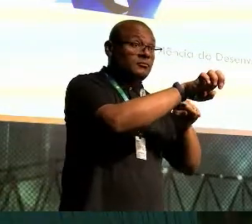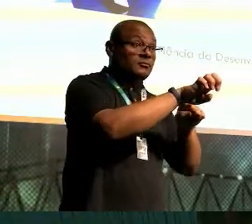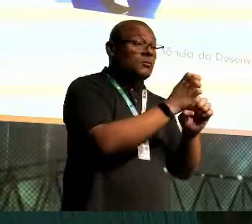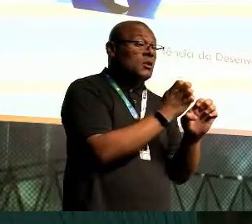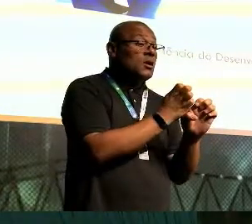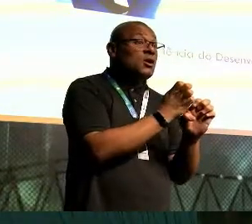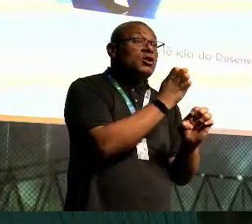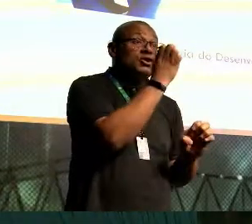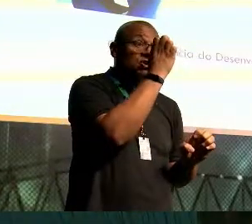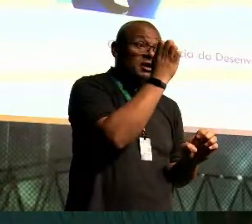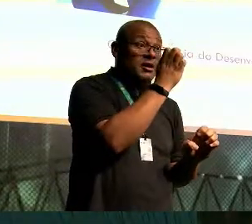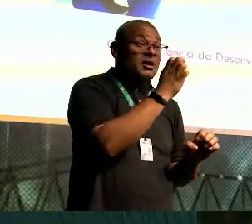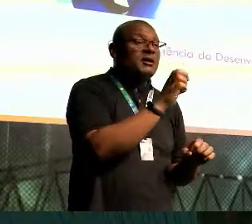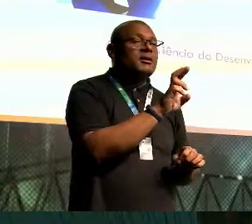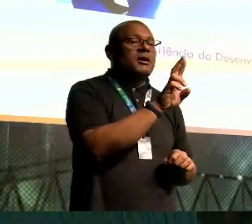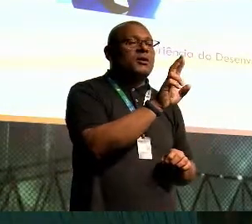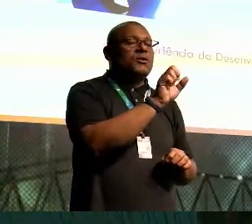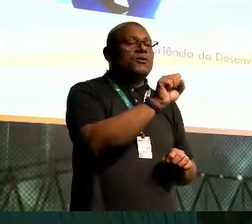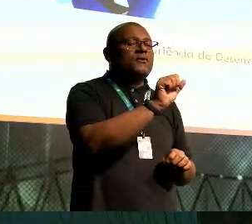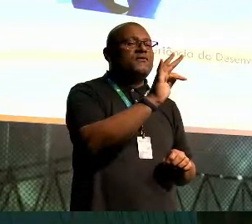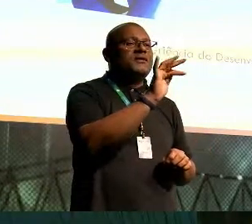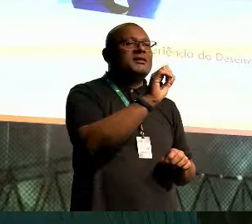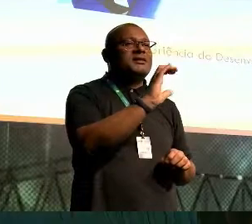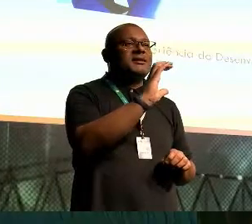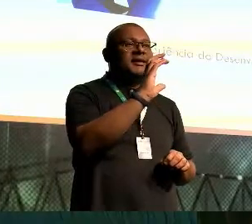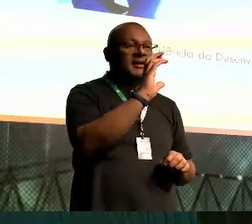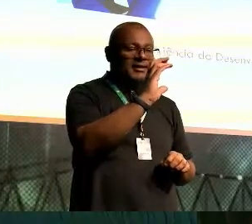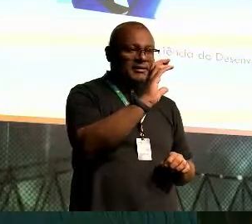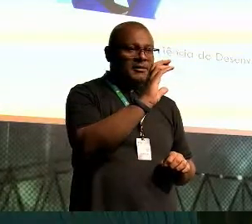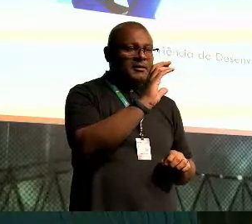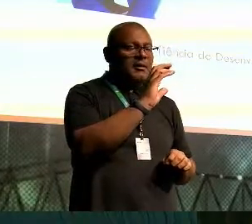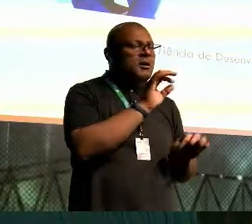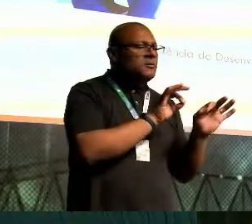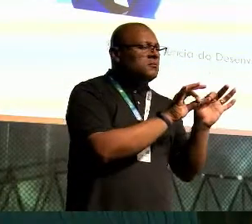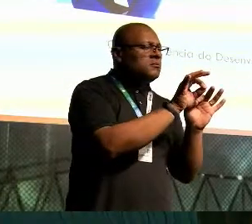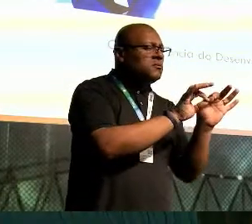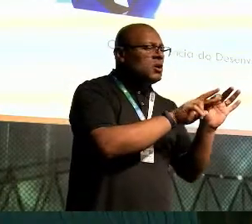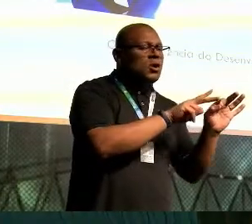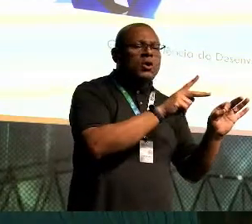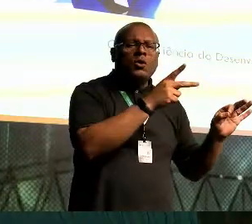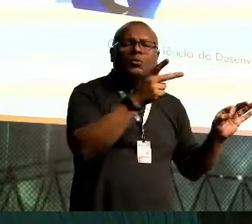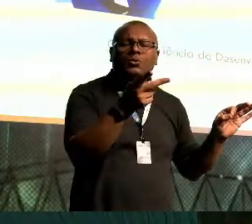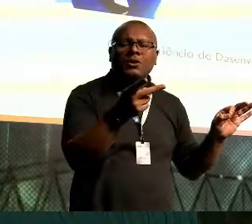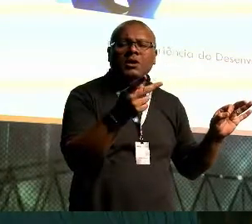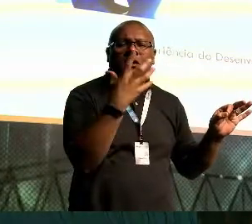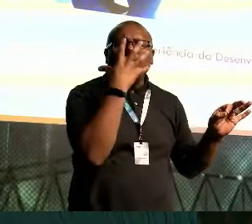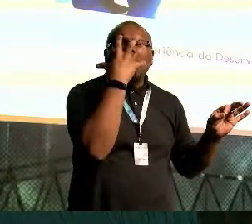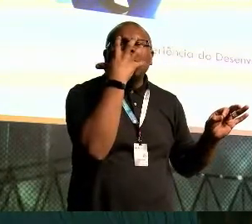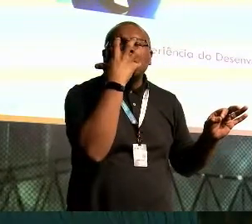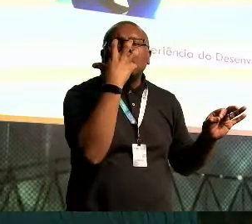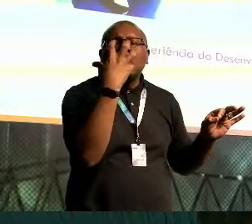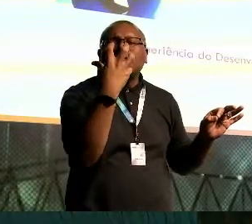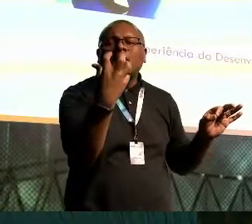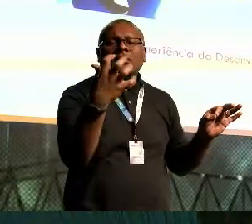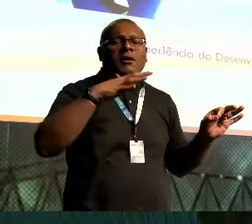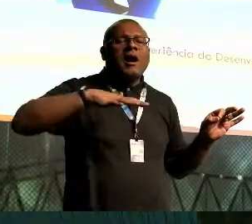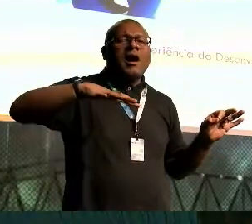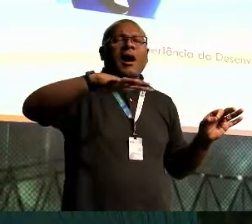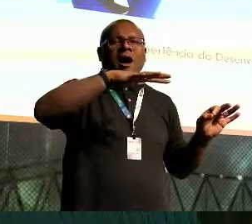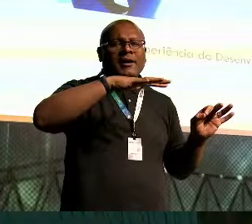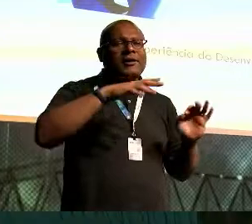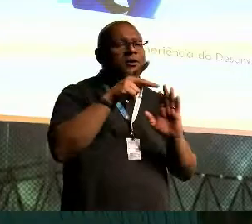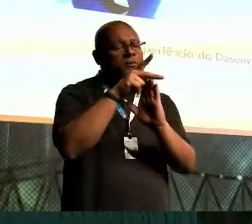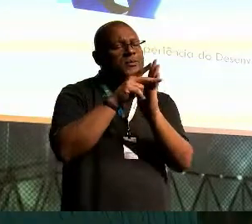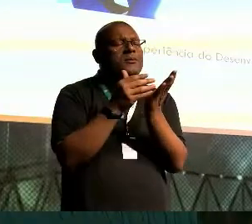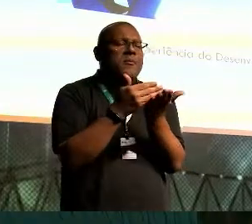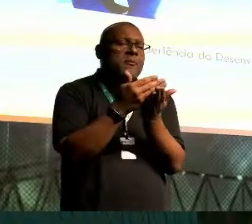Produção Mecânica na UFSC, fazia gestão de projetos, vim parar no Open Finance e fui abduzida, como a maioria das pessoas que começou nesse